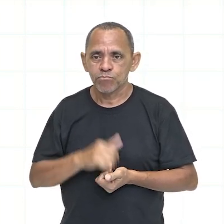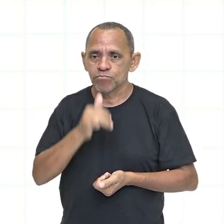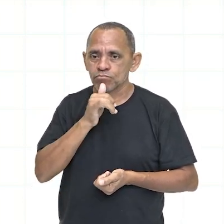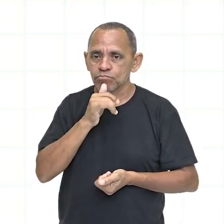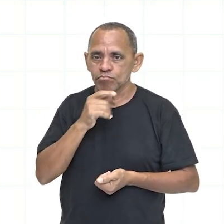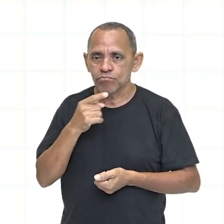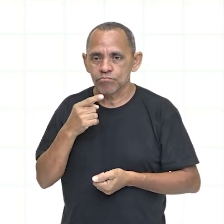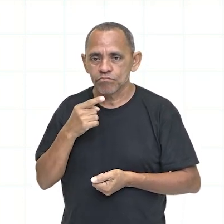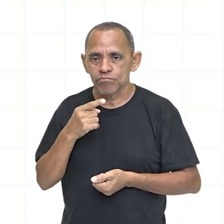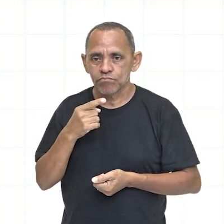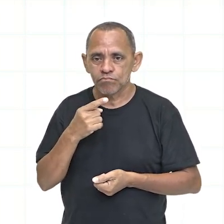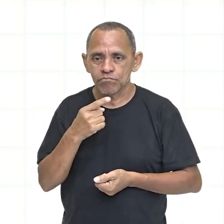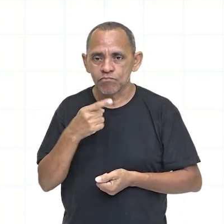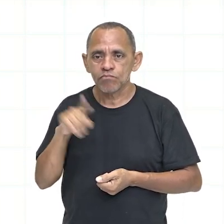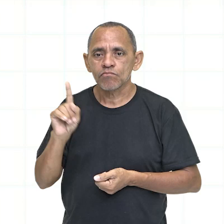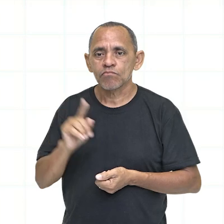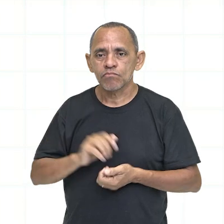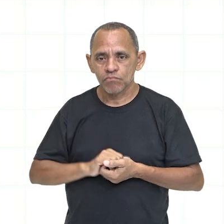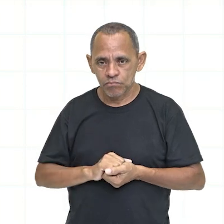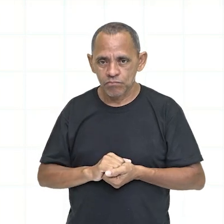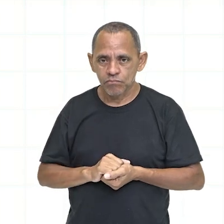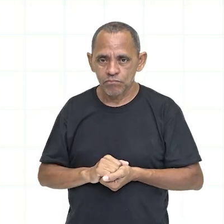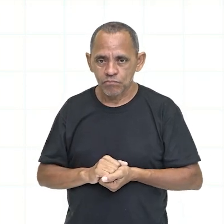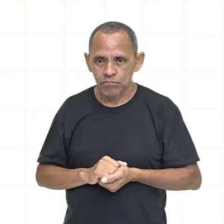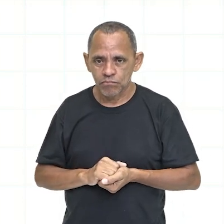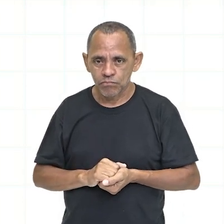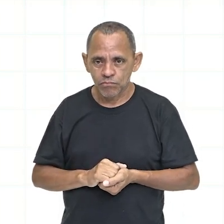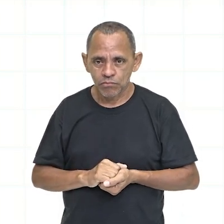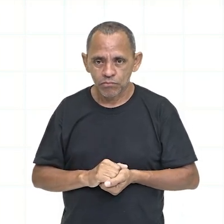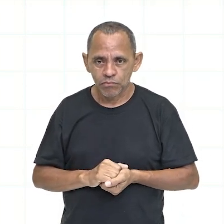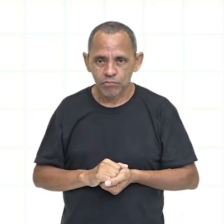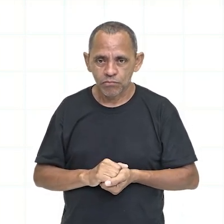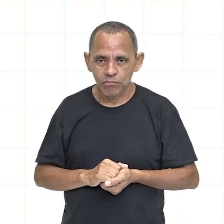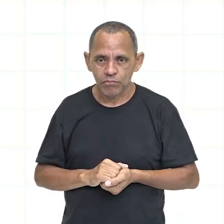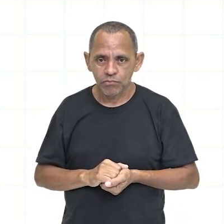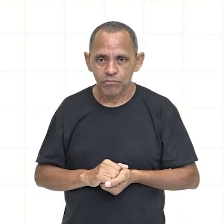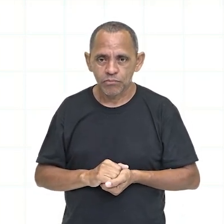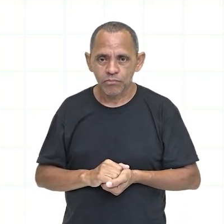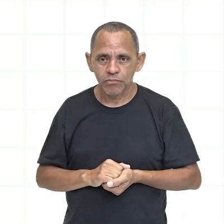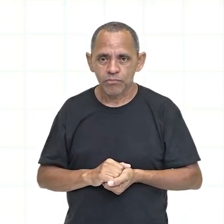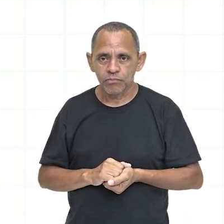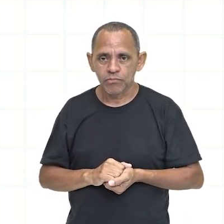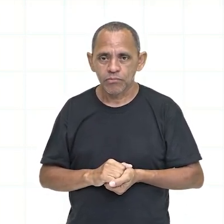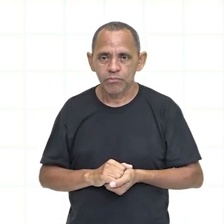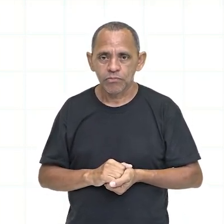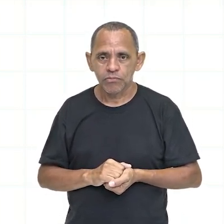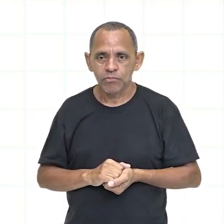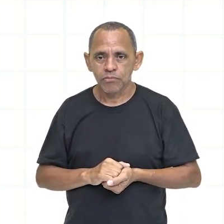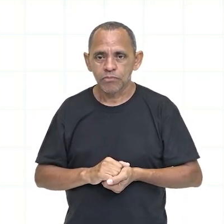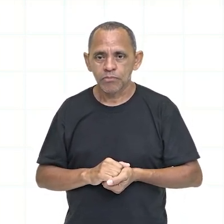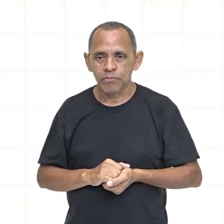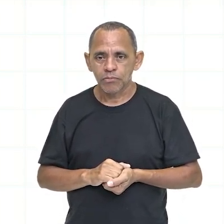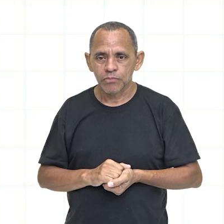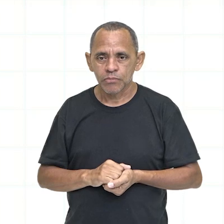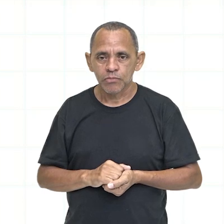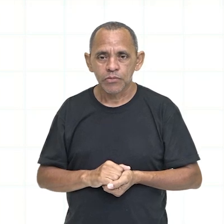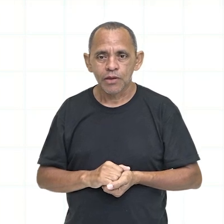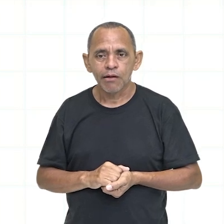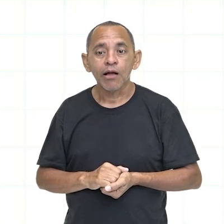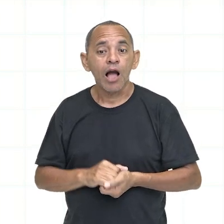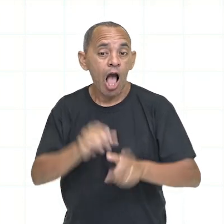was especially warm, so we decided to have a picnic in the park.